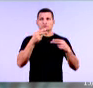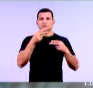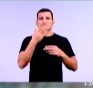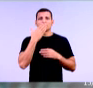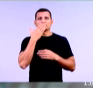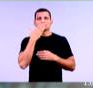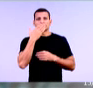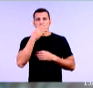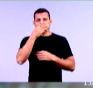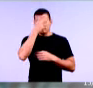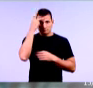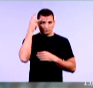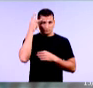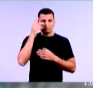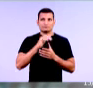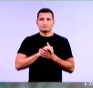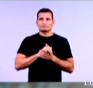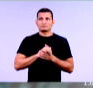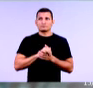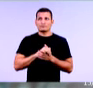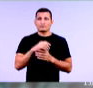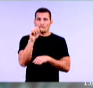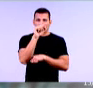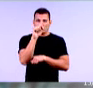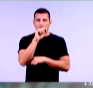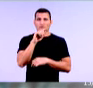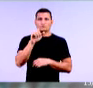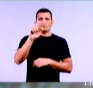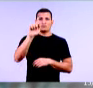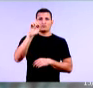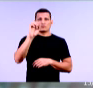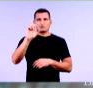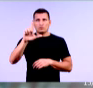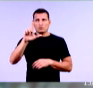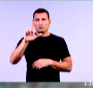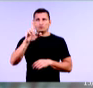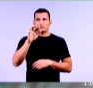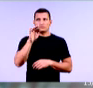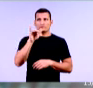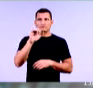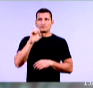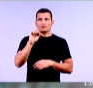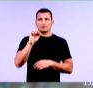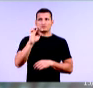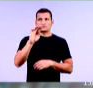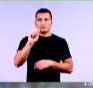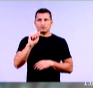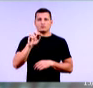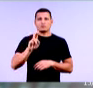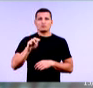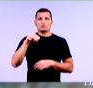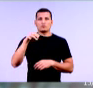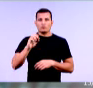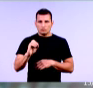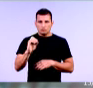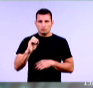Gol, Fiesta e Uno são objetos do tipo classe.